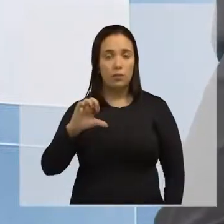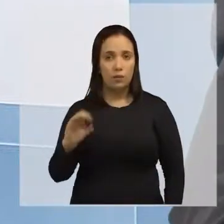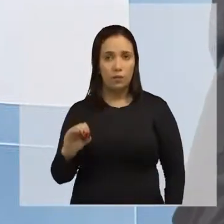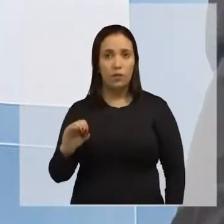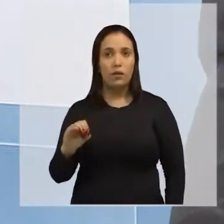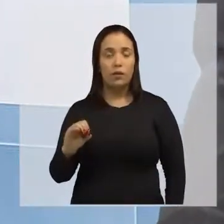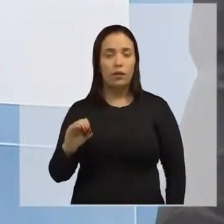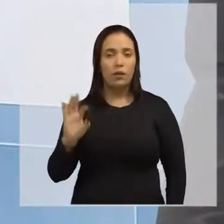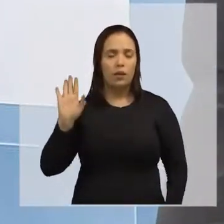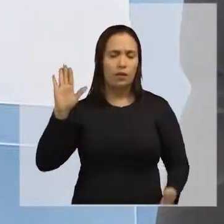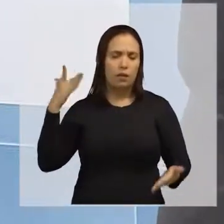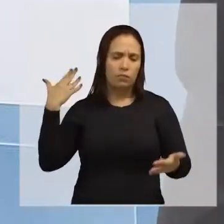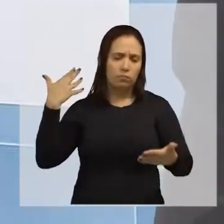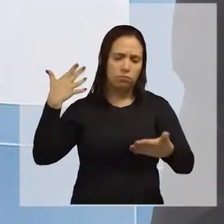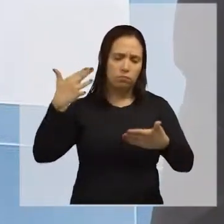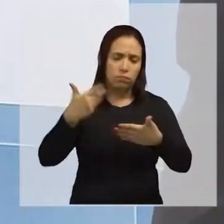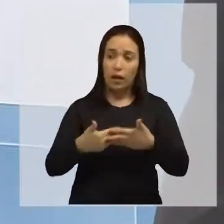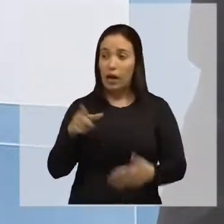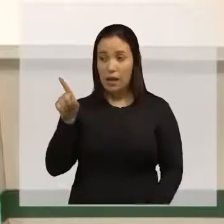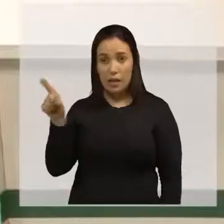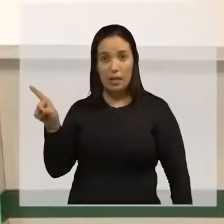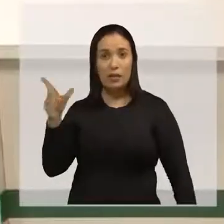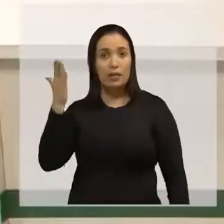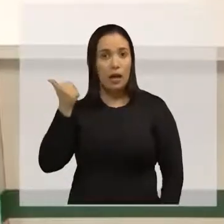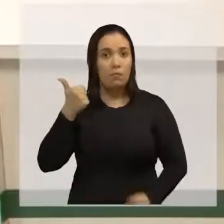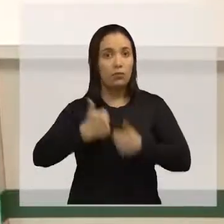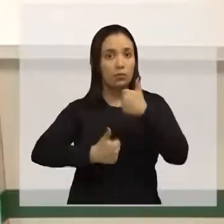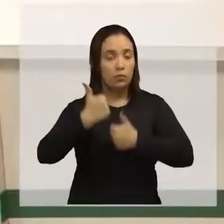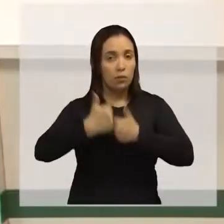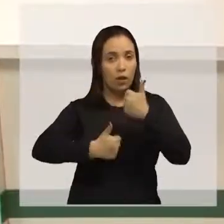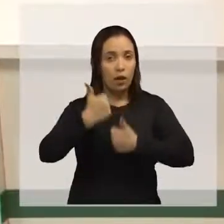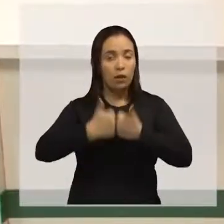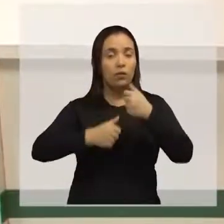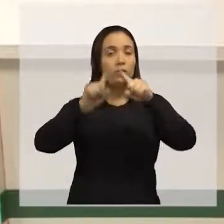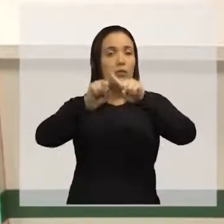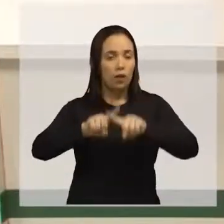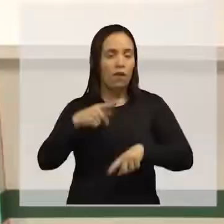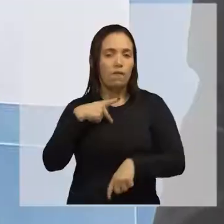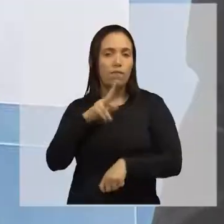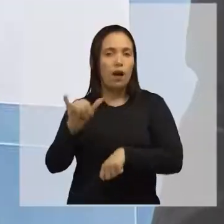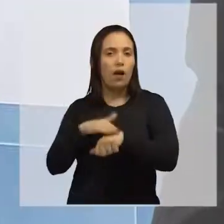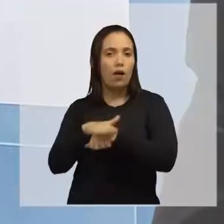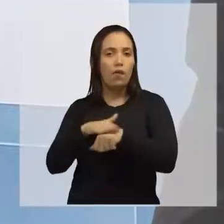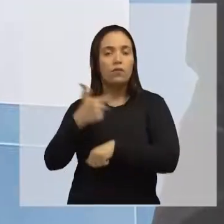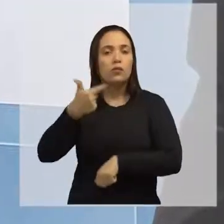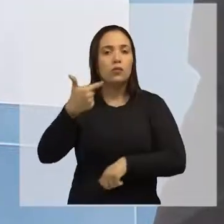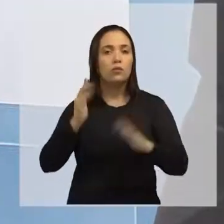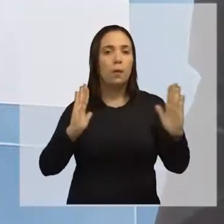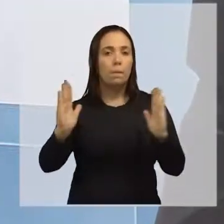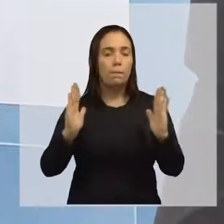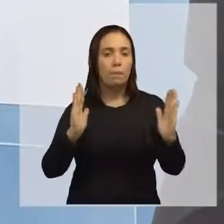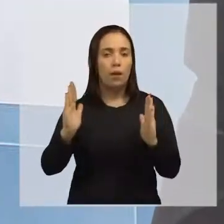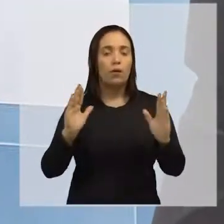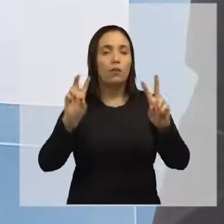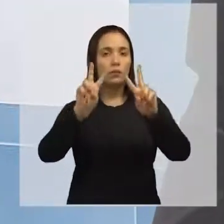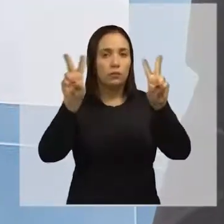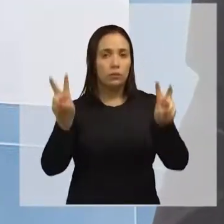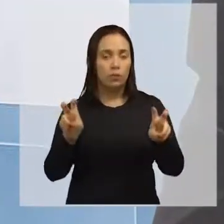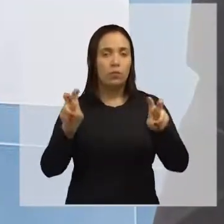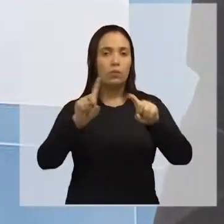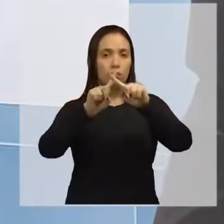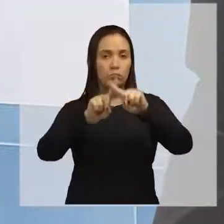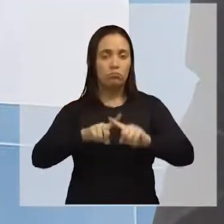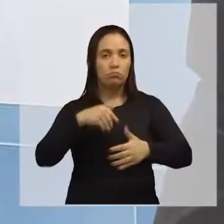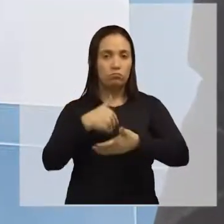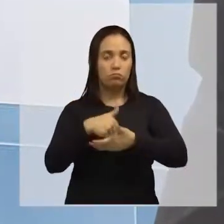aqui uma enciclopédia do futebol nacional, vocês não sabem, é o Luiz. Eu vou conversar com ele no segundo bloco sobre Copa